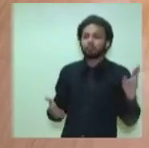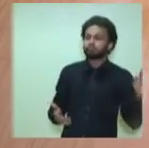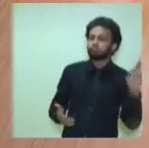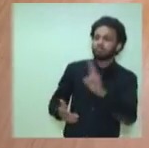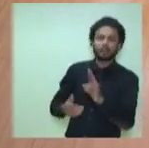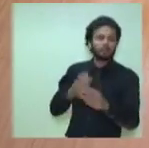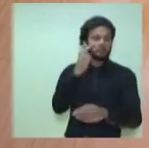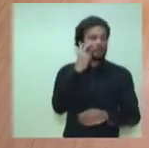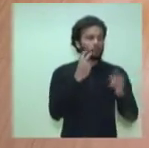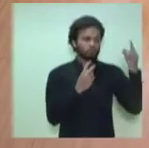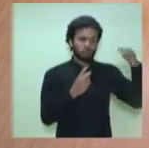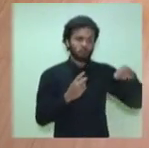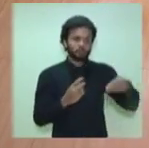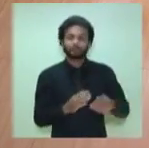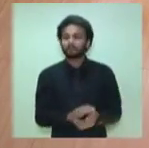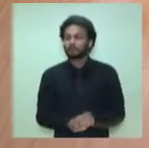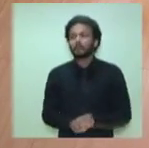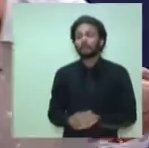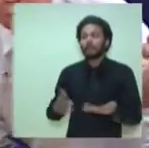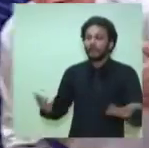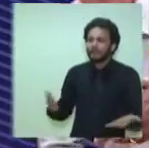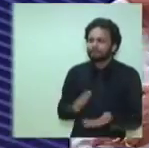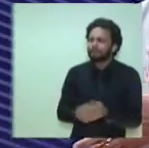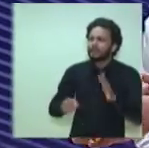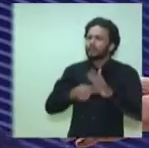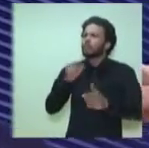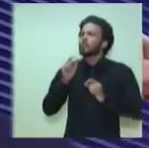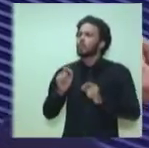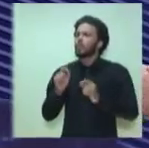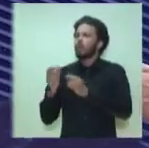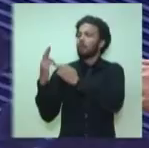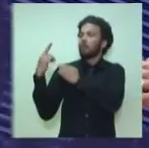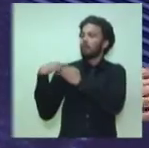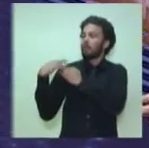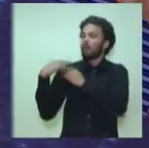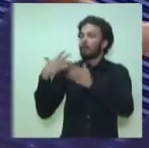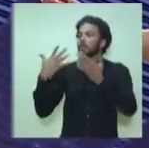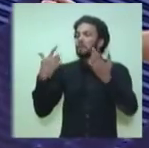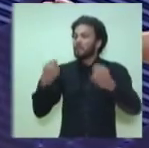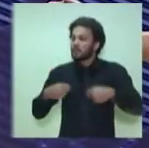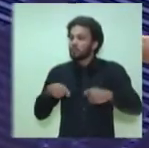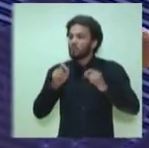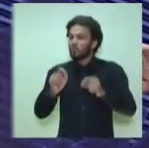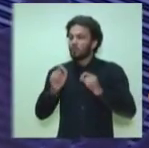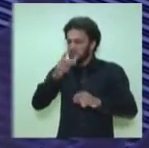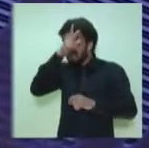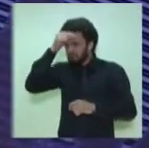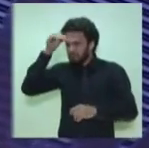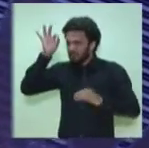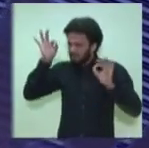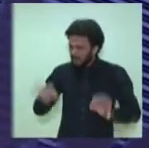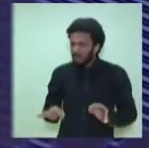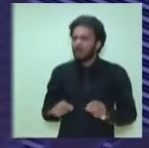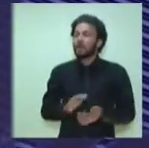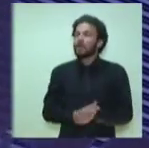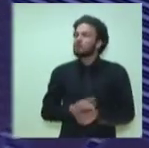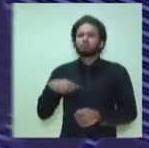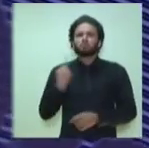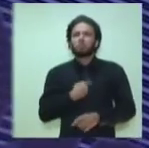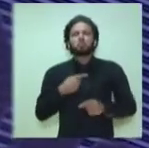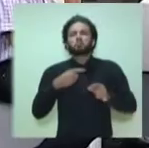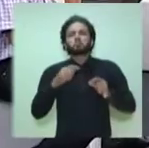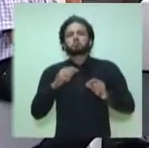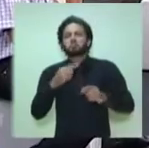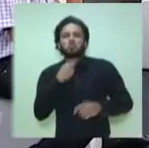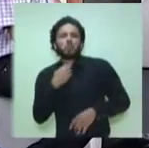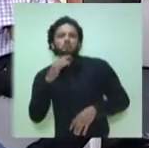senhor tem um minuto. Bem, olha lá. Primeiro, uma atitude responsável é essencial para quem quer governar uma cidade. Nós não podemos fazer uma campanha vendendo